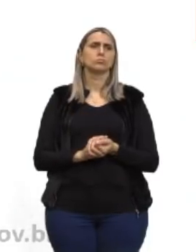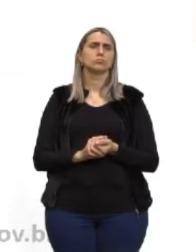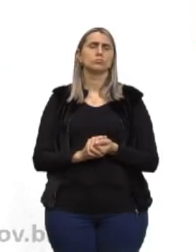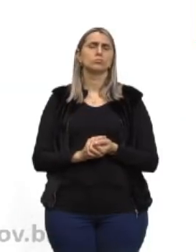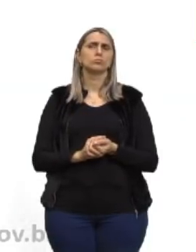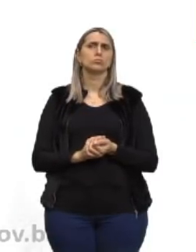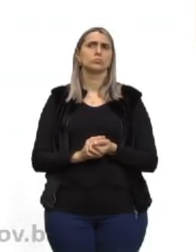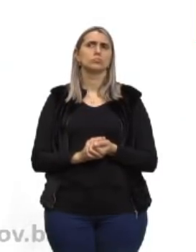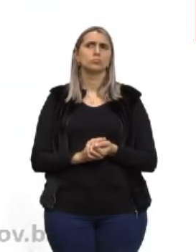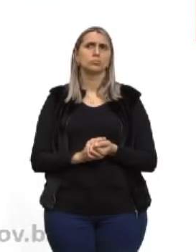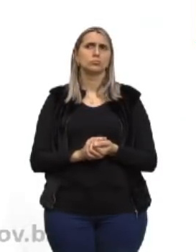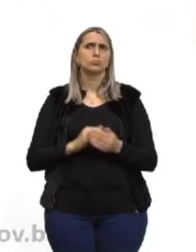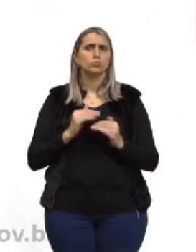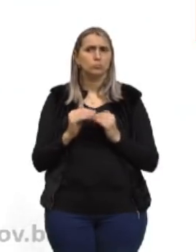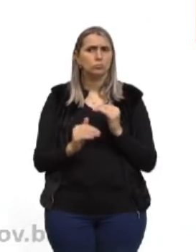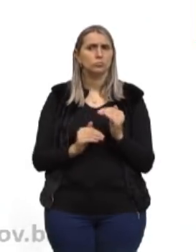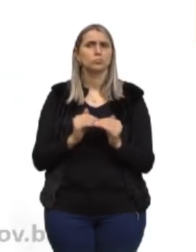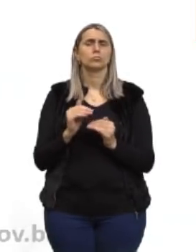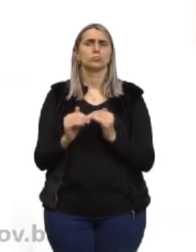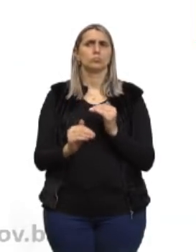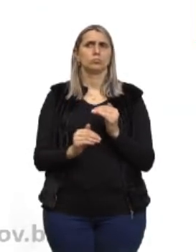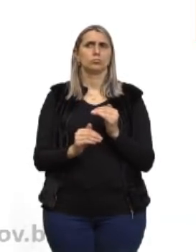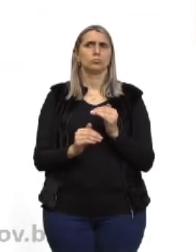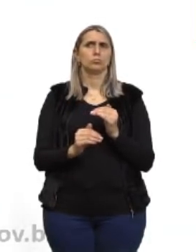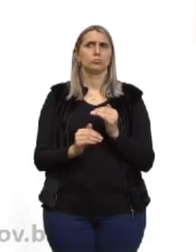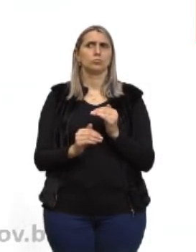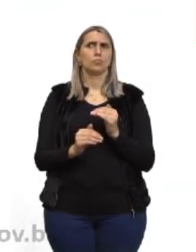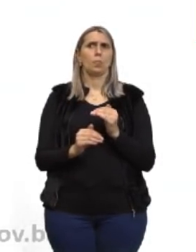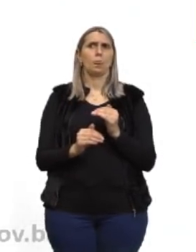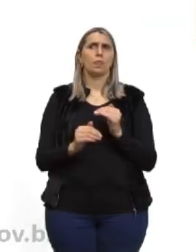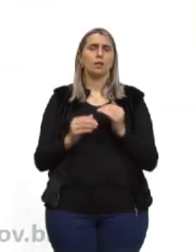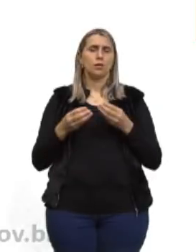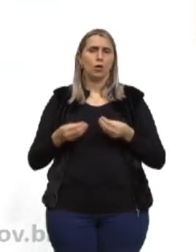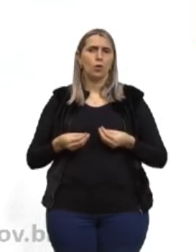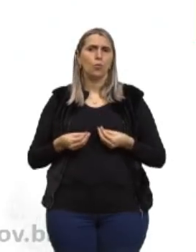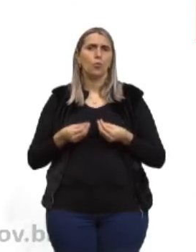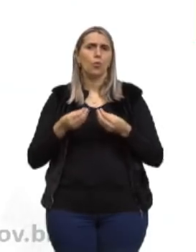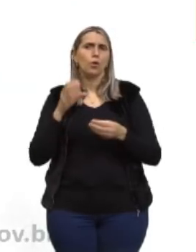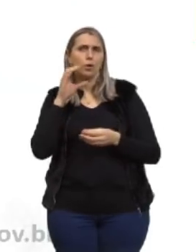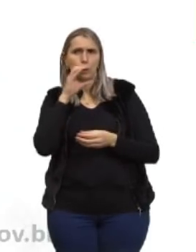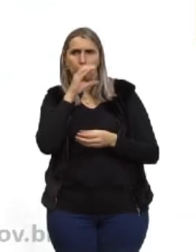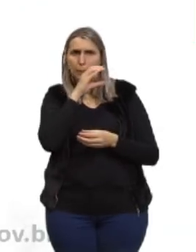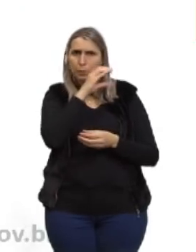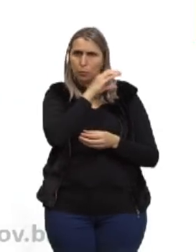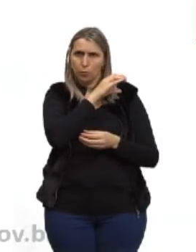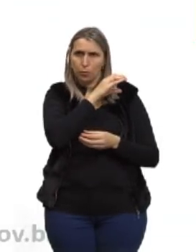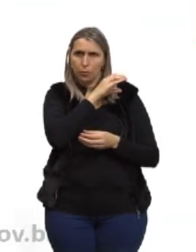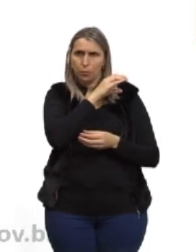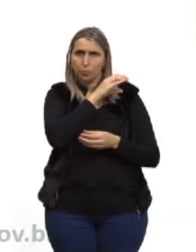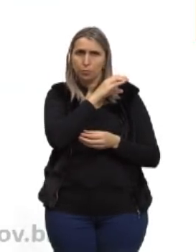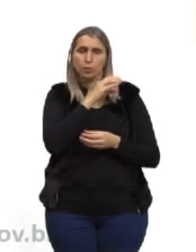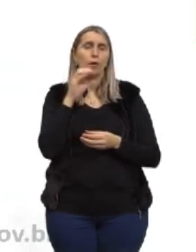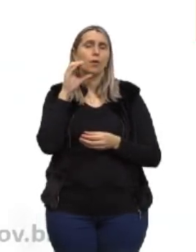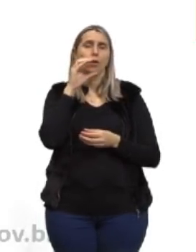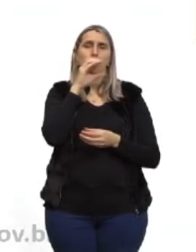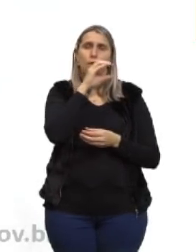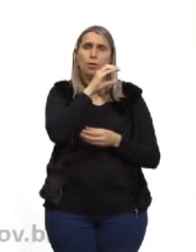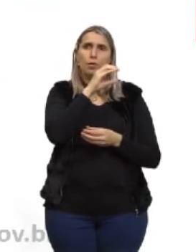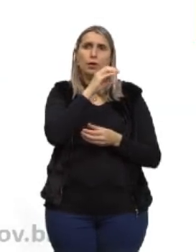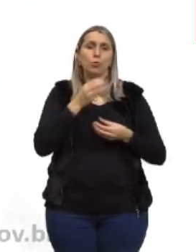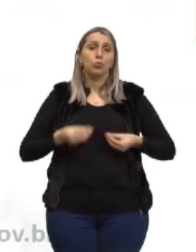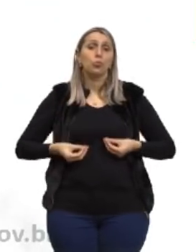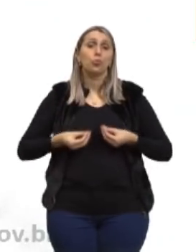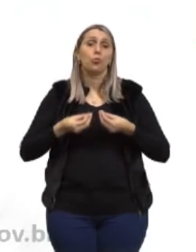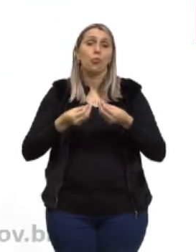aqui é um processo endotérmico eu dou energia eu dou energia